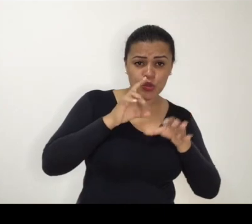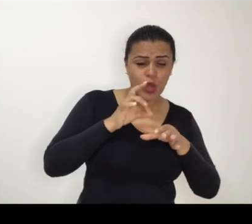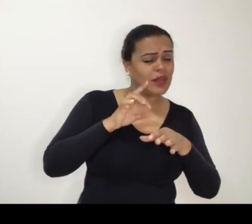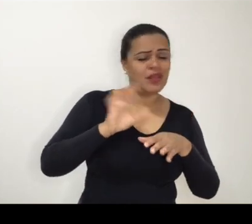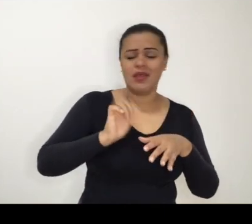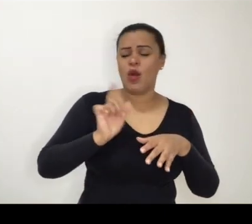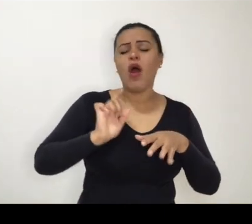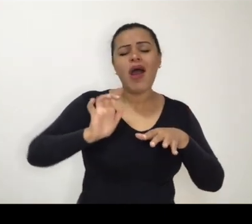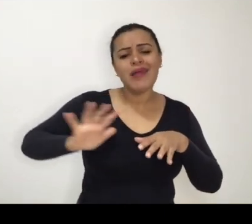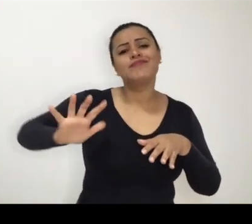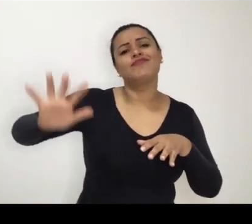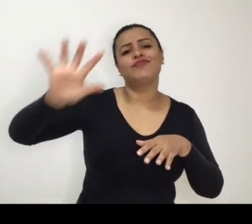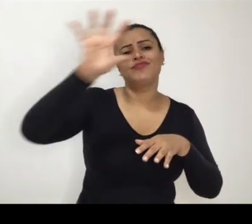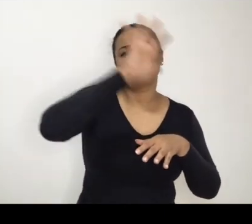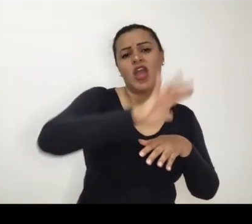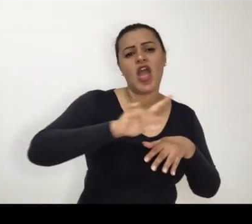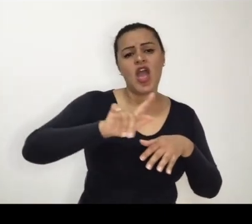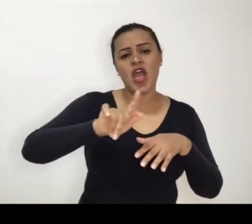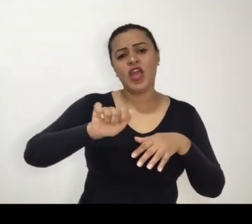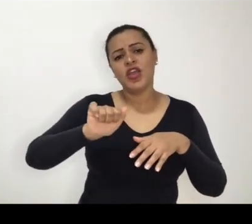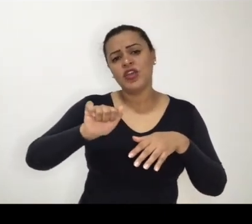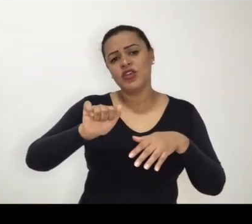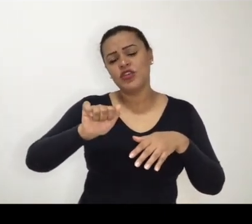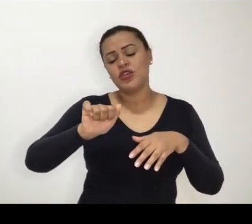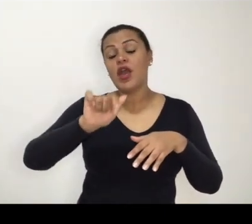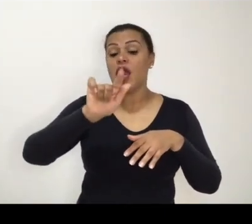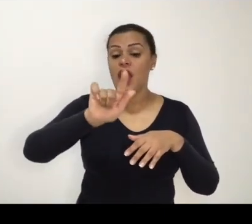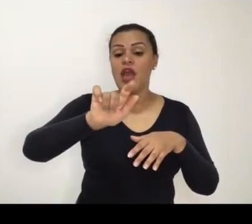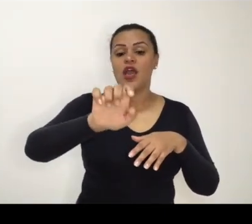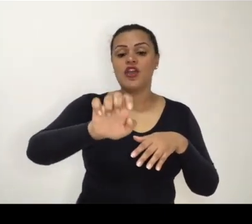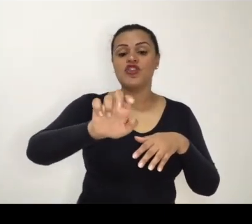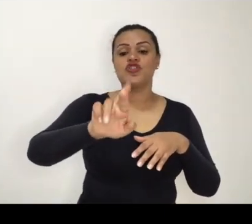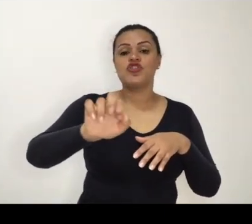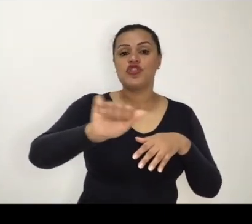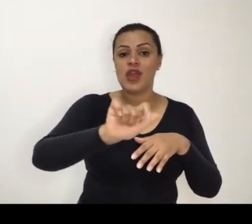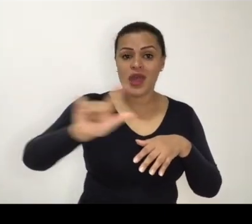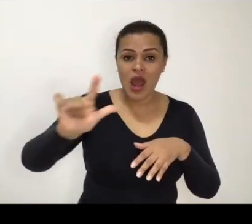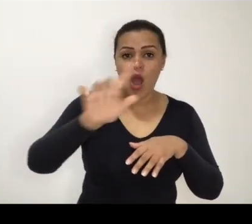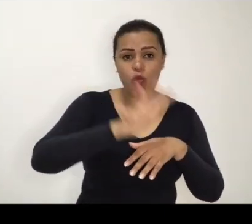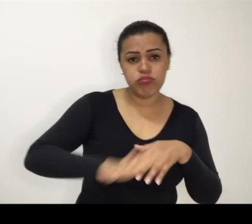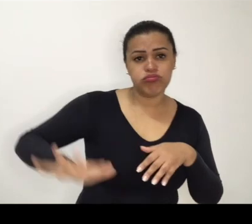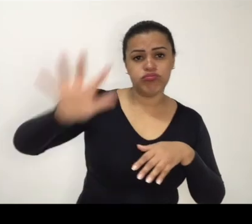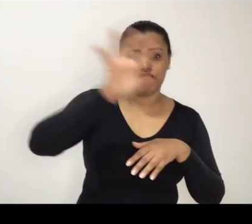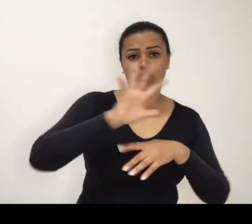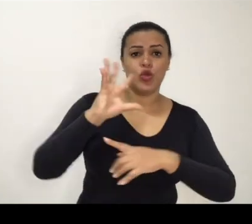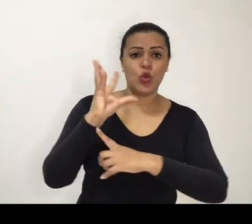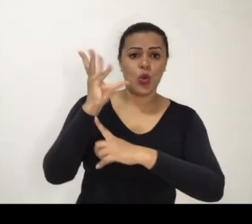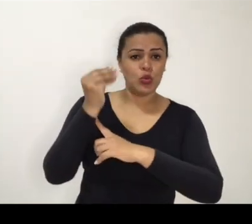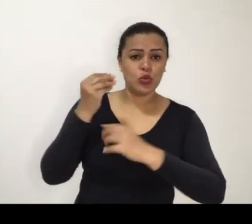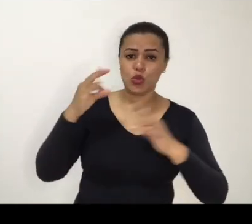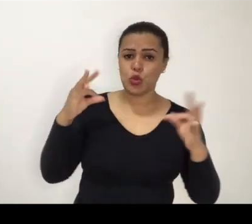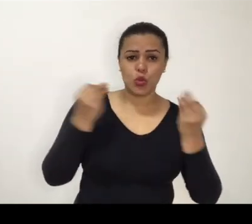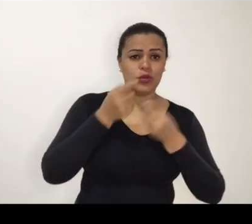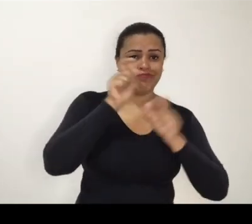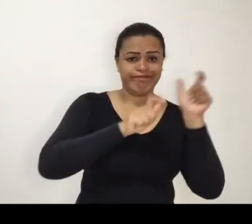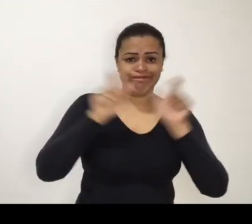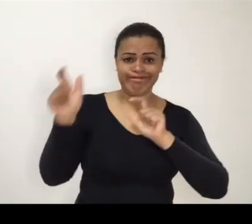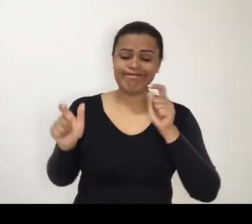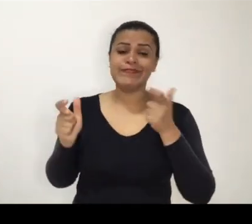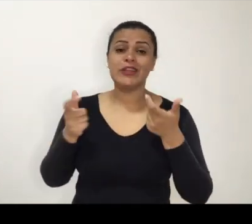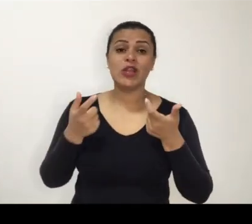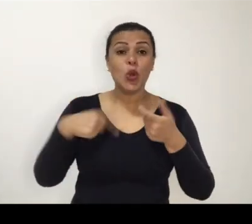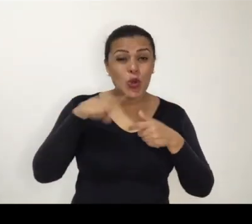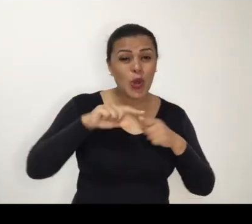é no âmbito geral, assim, dos artistas, e o quanto antes nós nos mobilizarmos